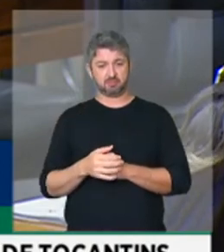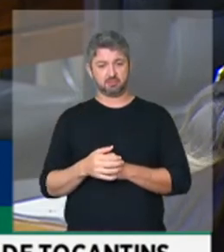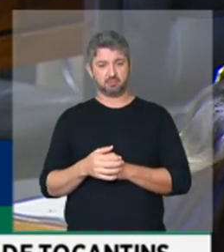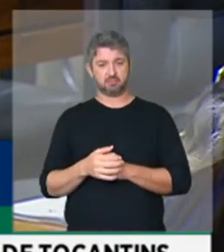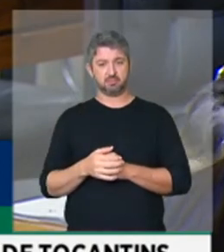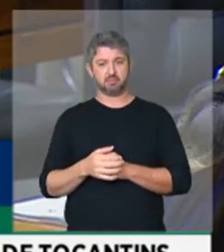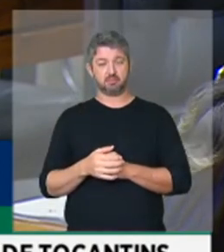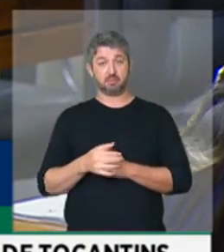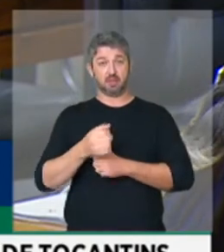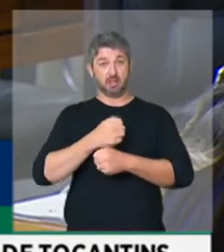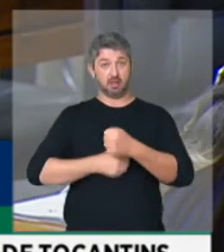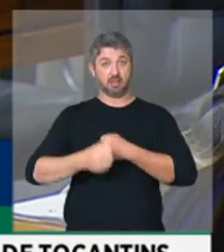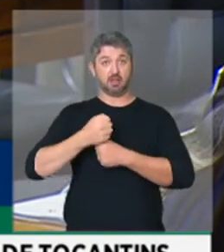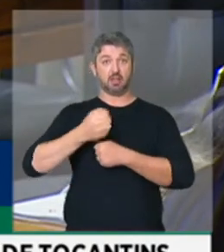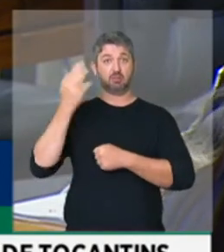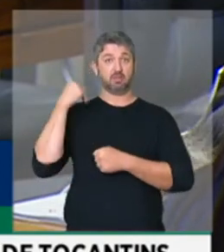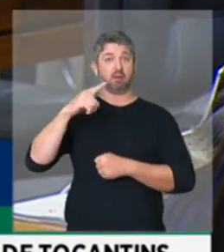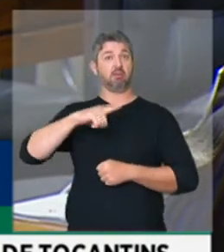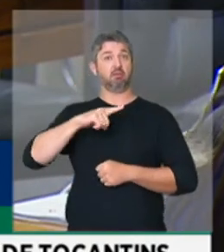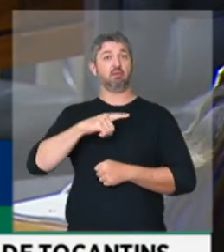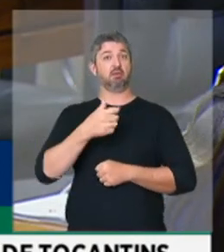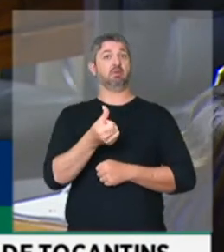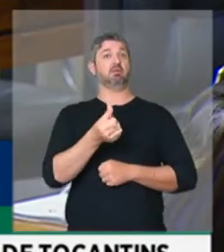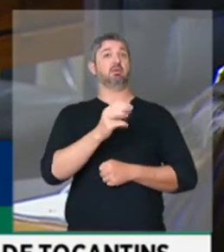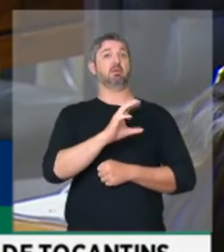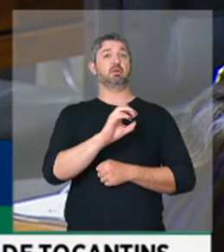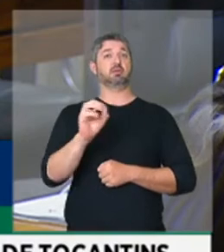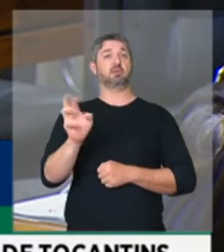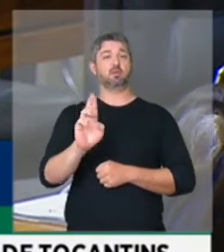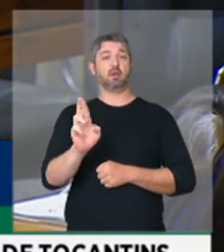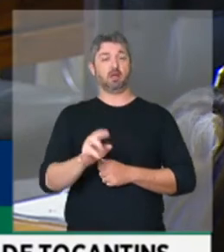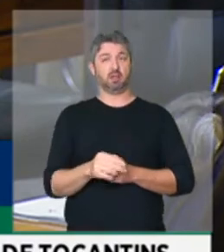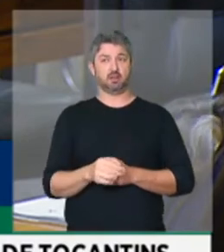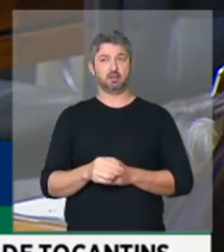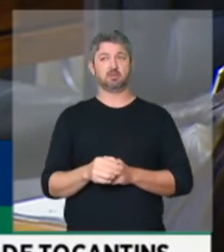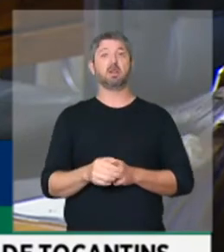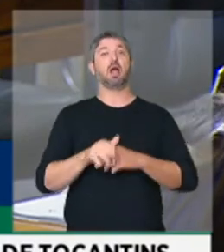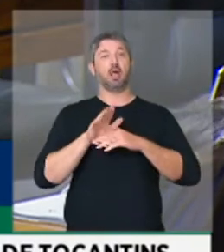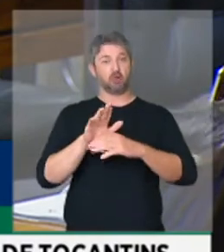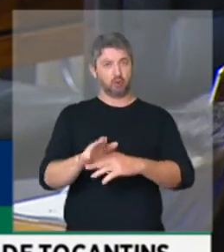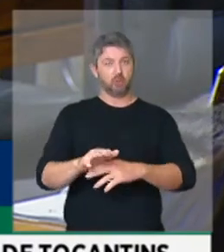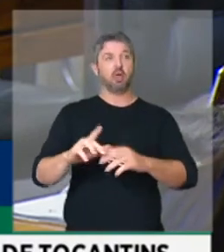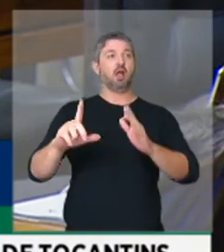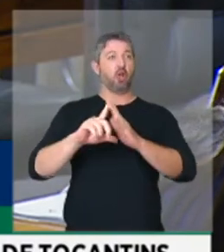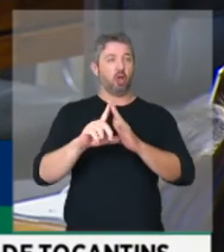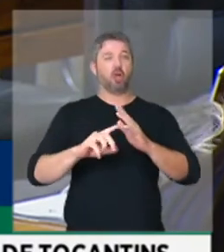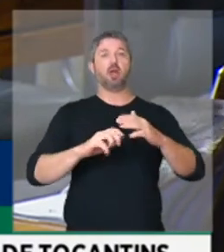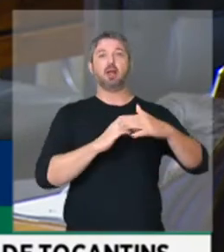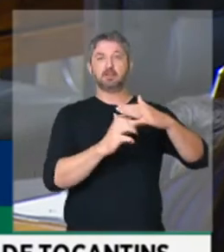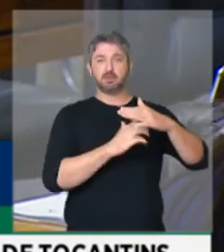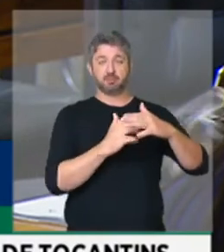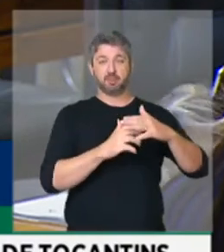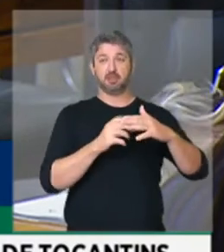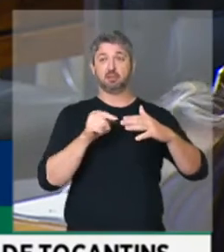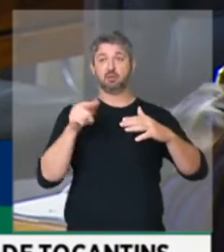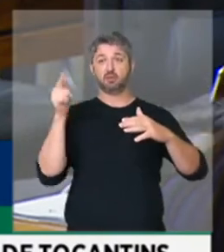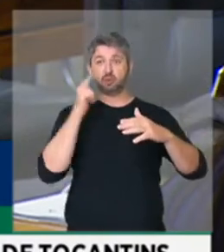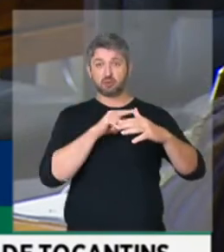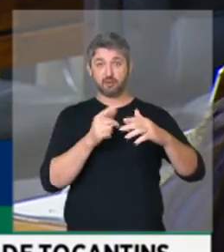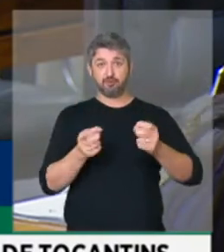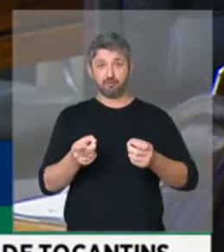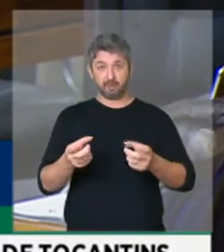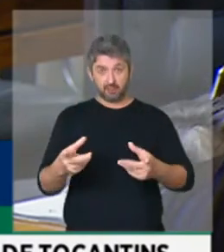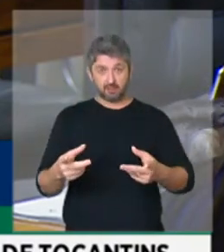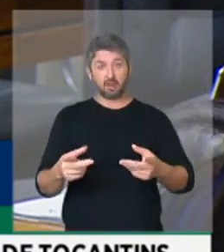No ano passado já tinha R$600 para as pessoas que precisavam e isso ajudou o comércio. Se o comércio consegue vender nas cidades,